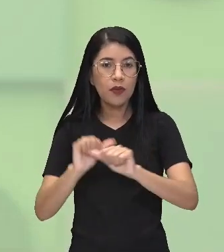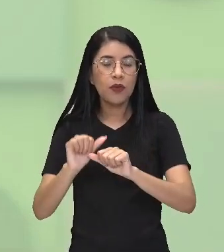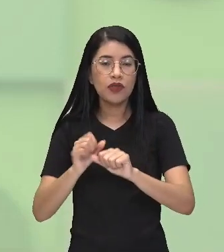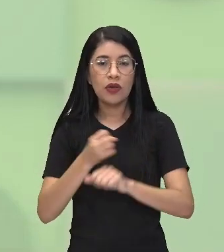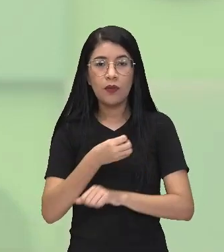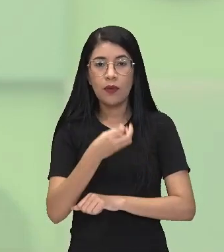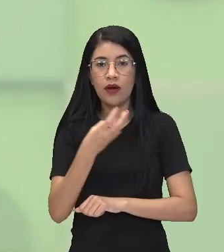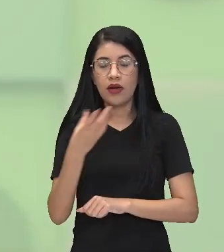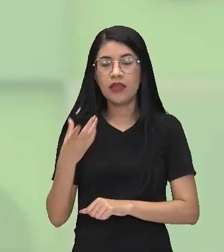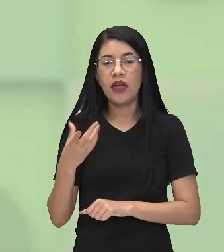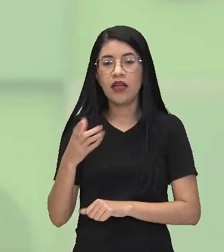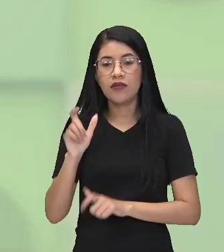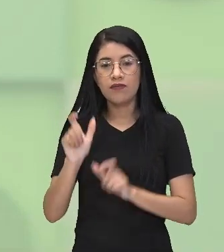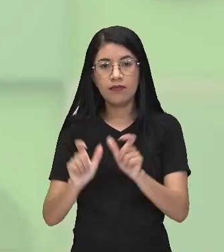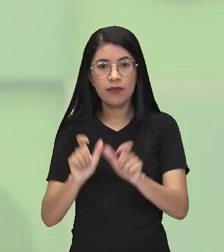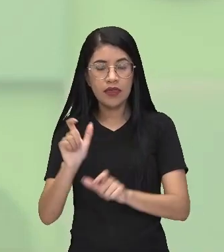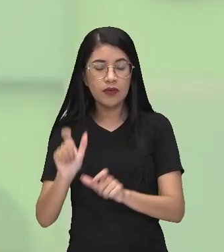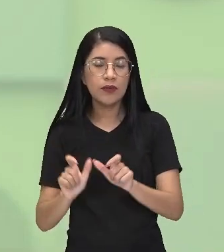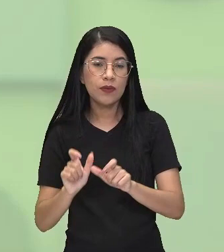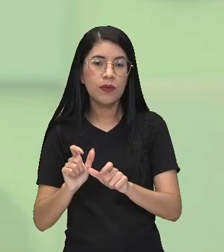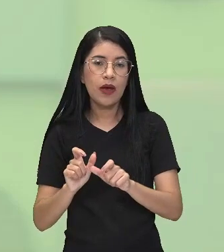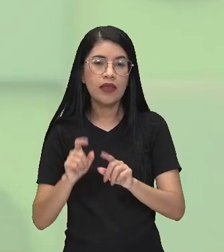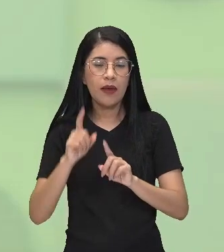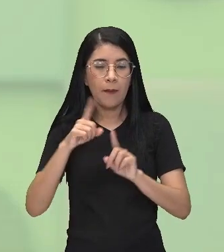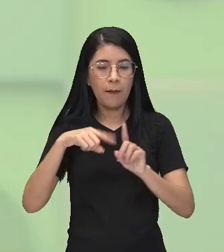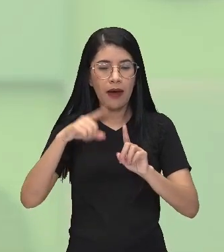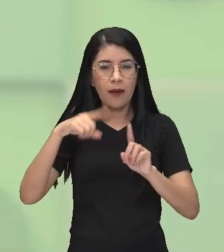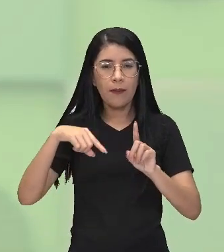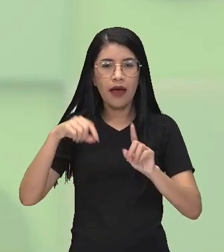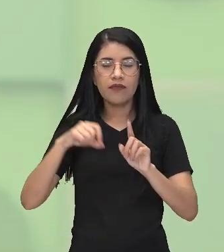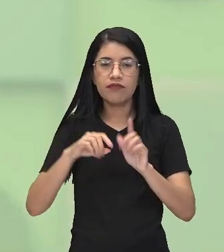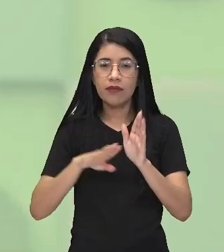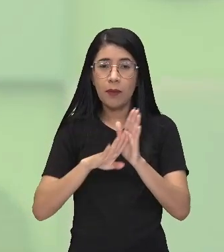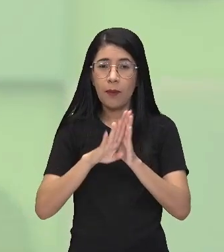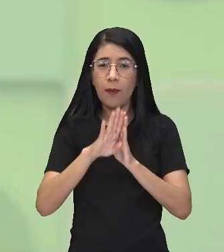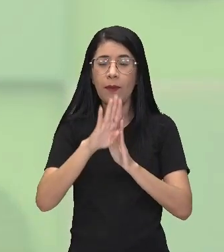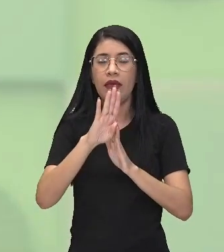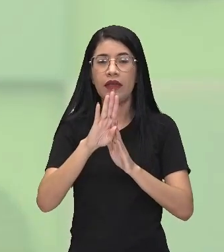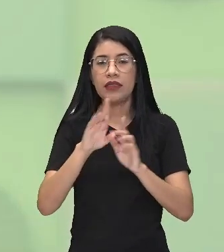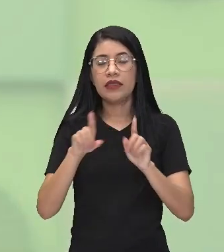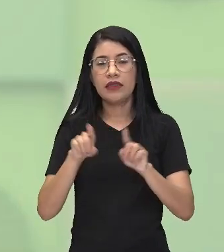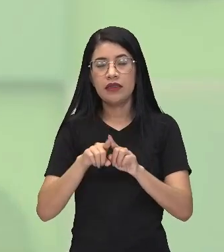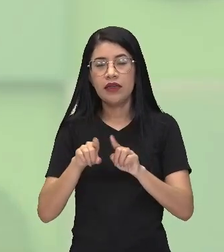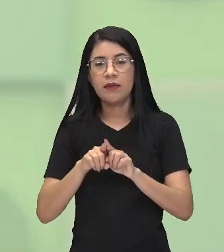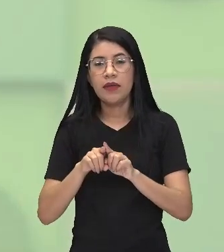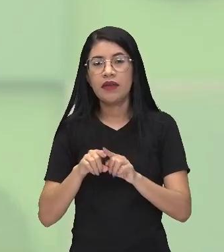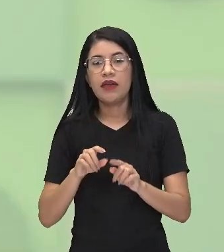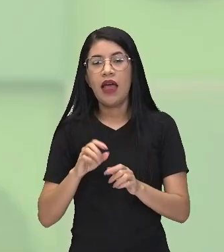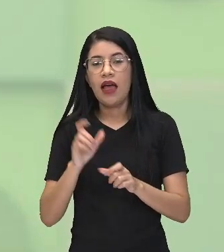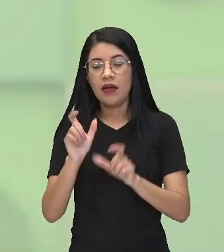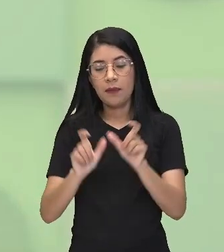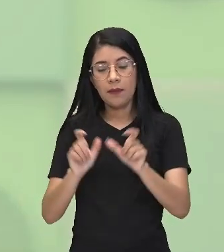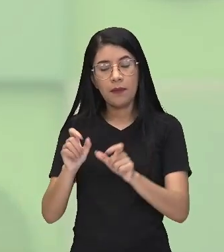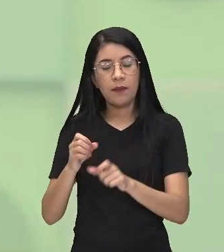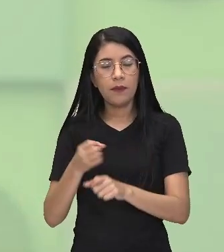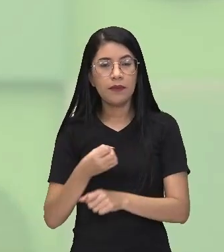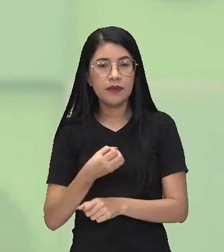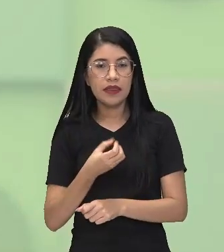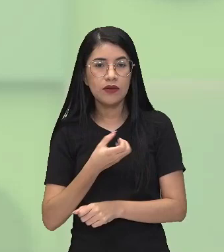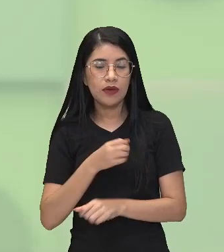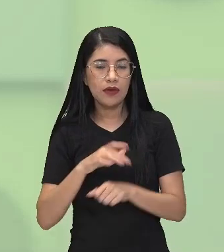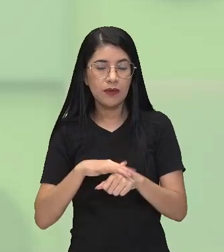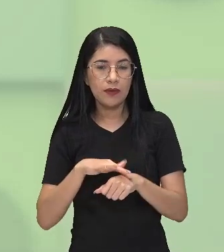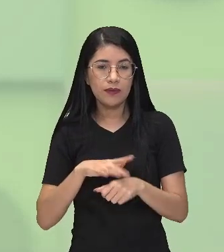digamos assim, aumente o número de casos de uma forma inesperada, né? É claro que